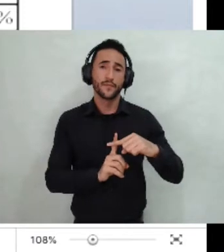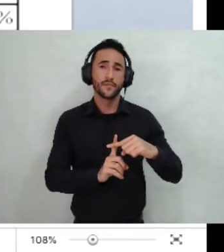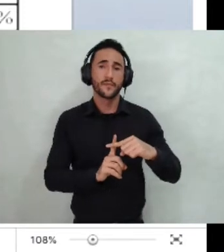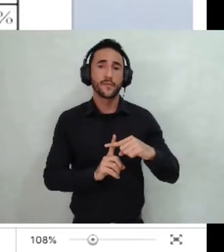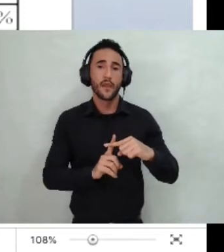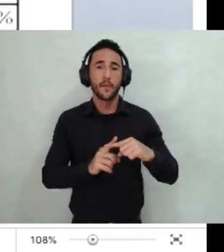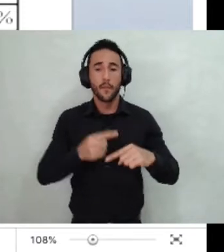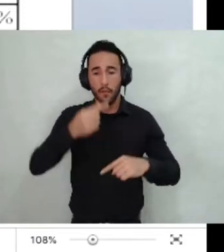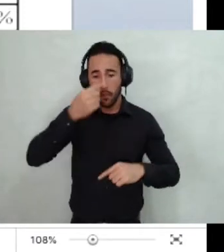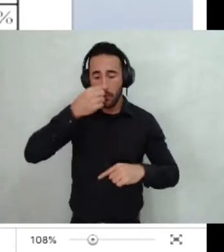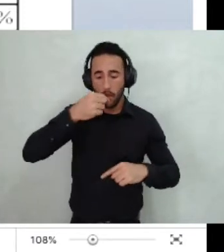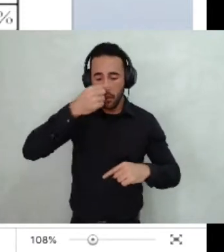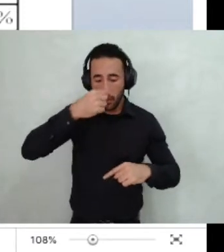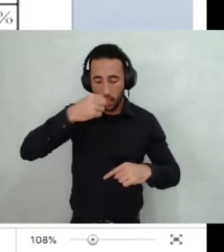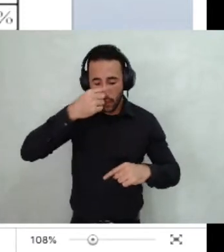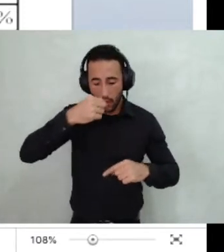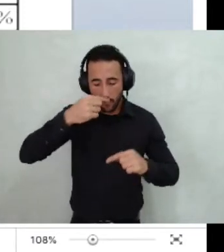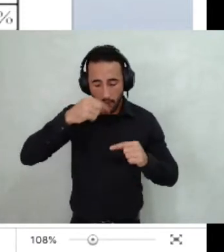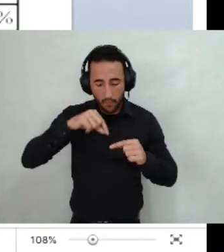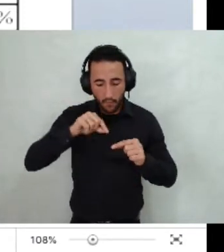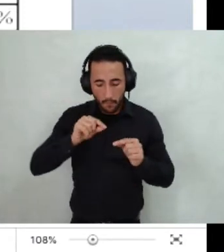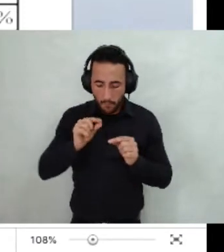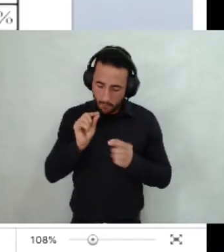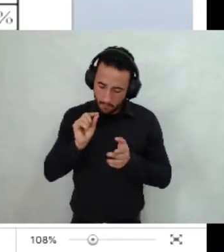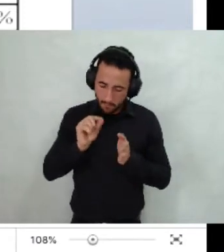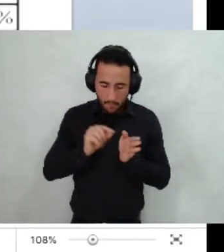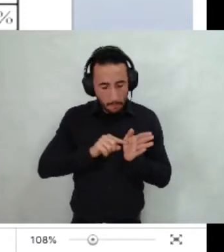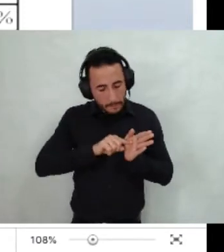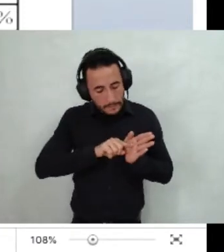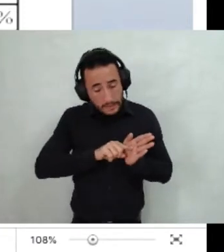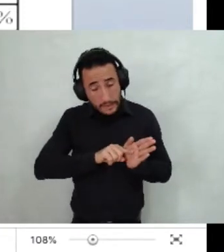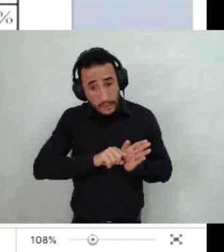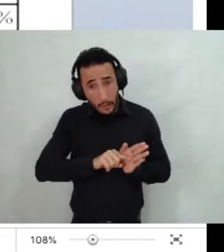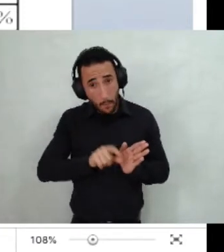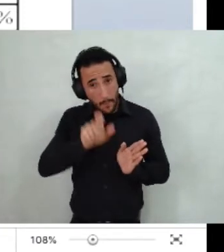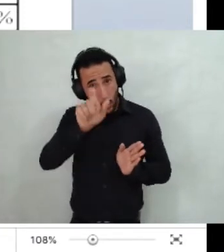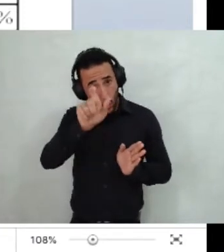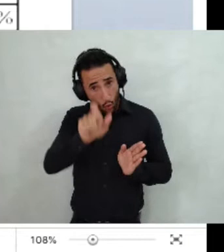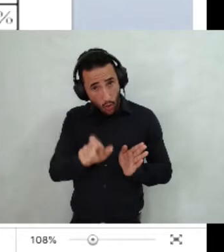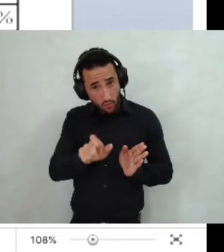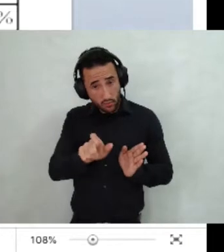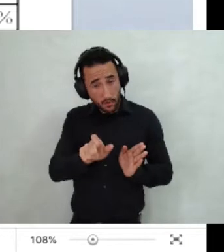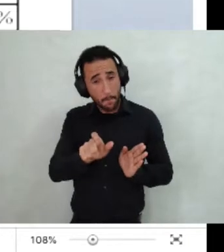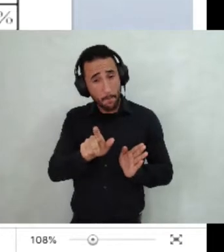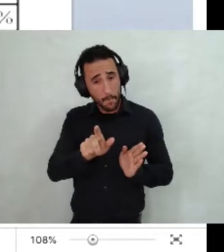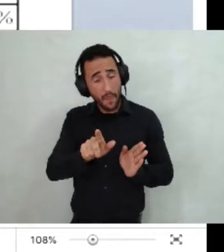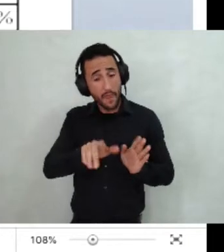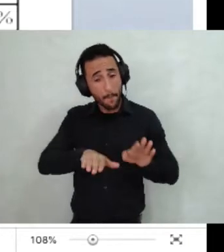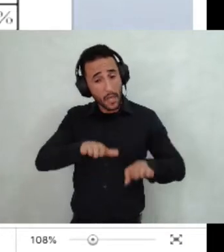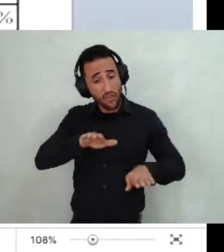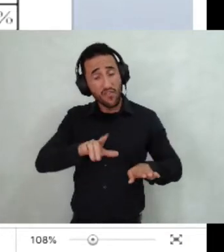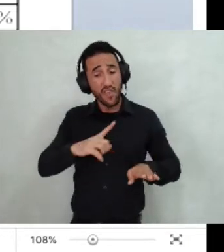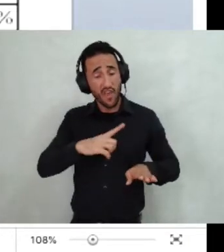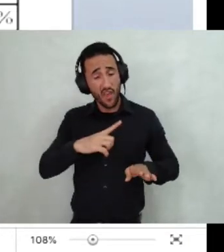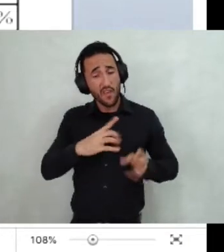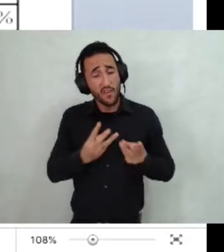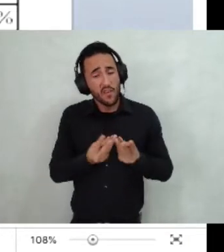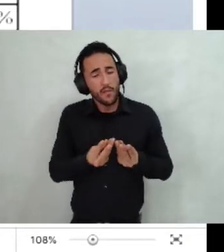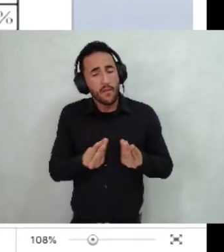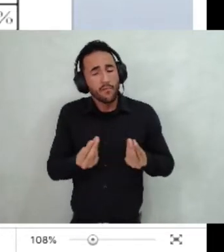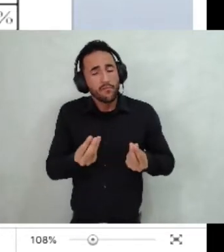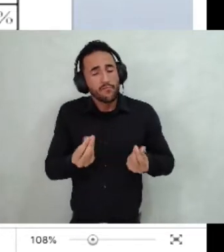em secreções diferentes de um mesmo paciente pode ter uma sensibilidade diferente. Então, nesse estudo aqui,